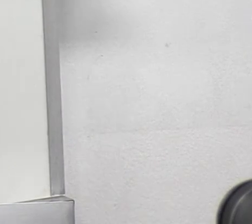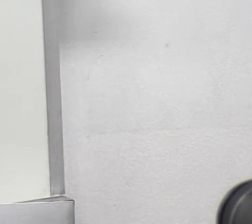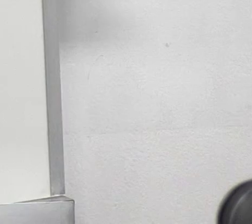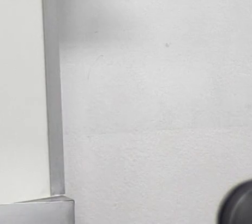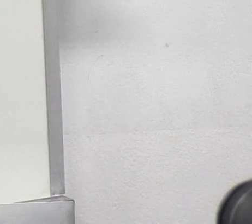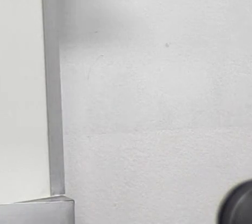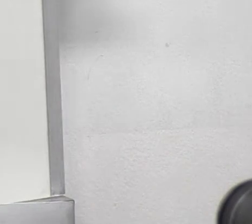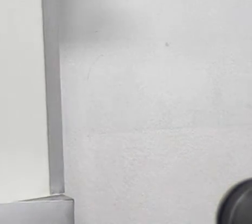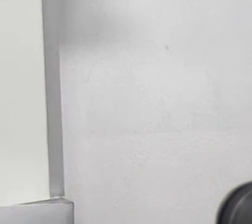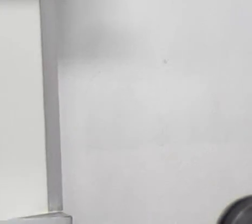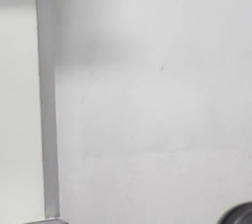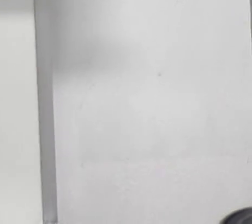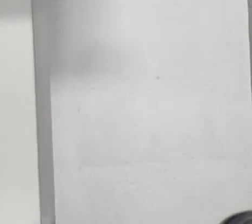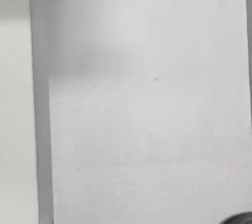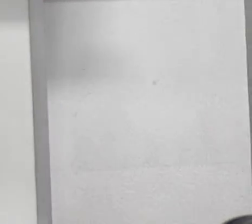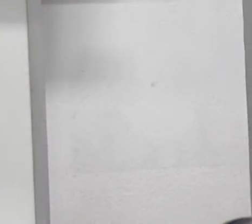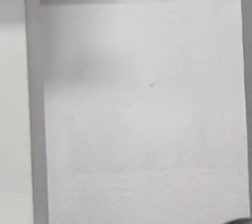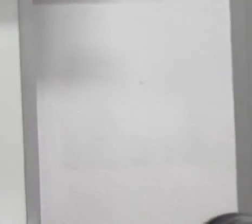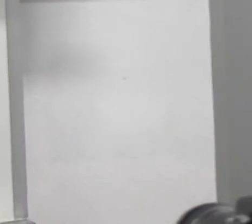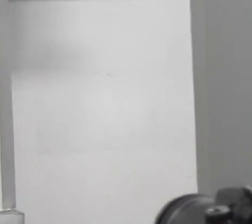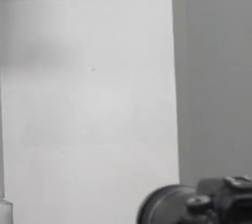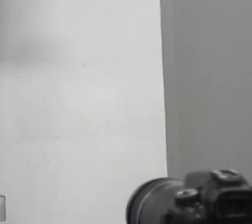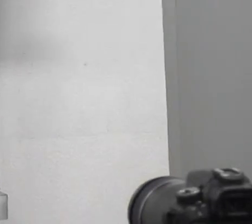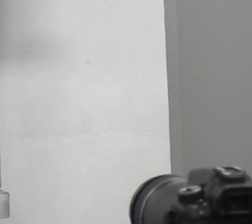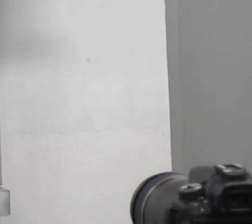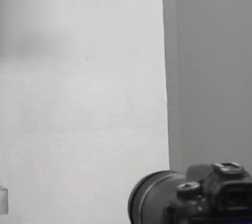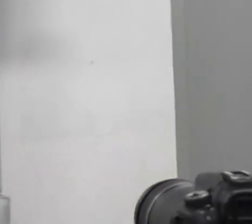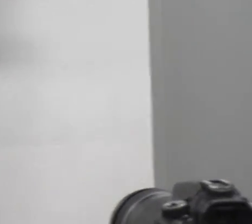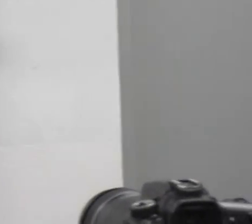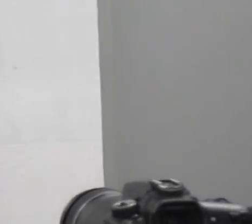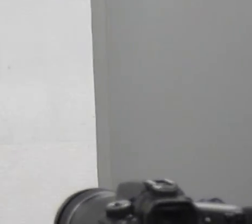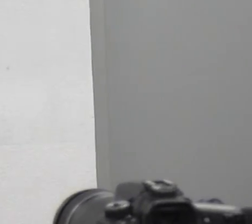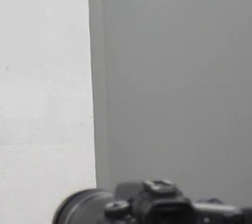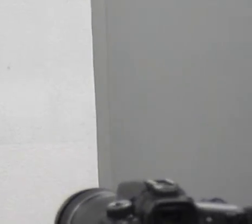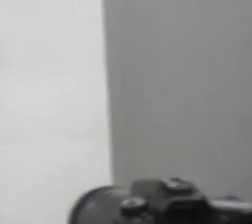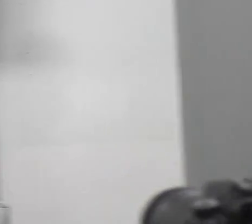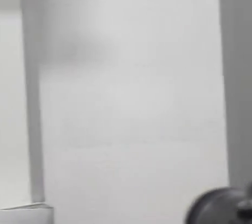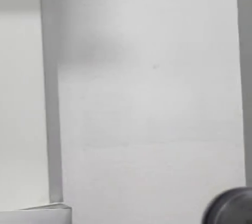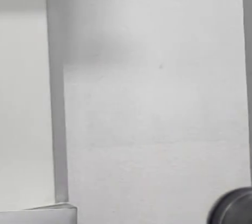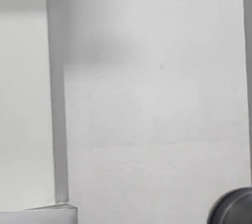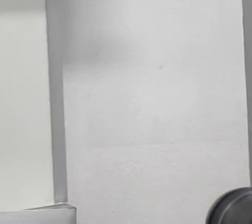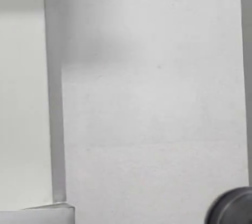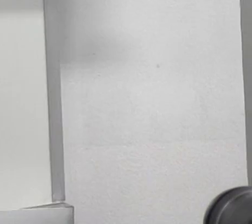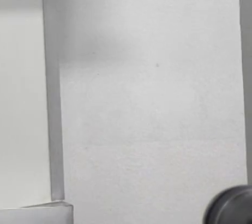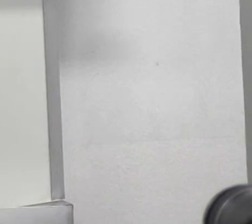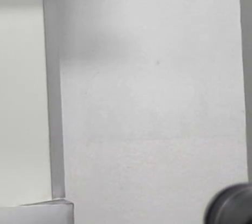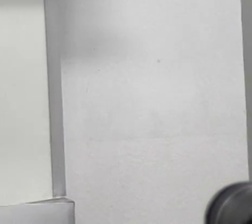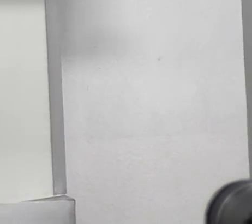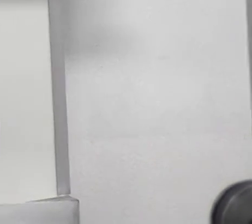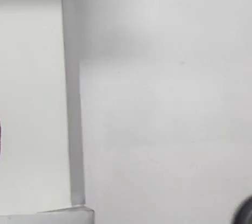né? É um... O ouvinte usa óculos...